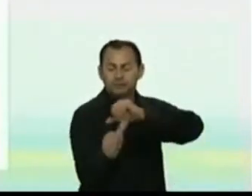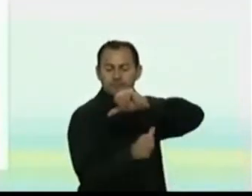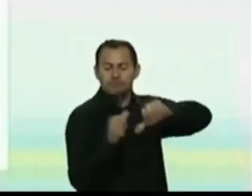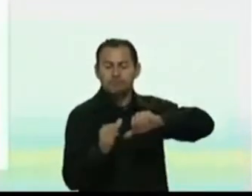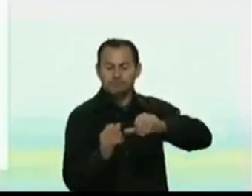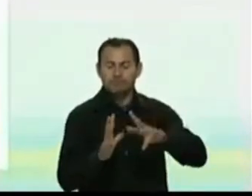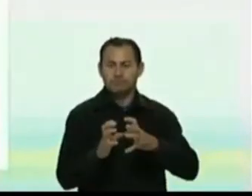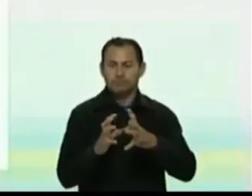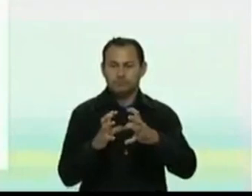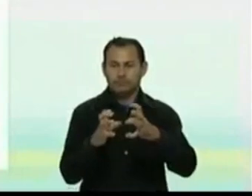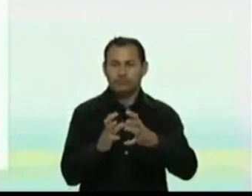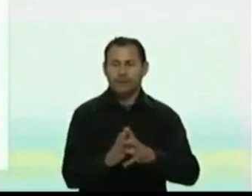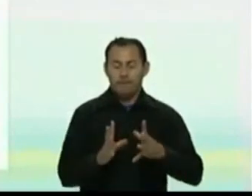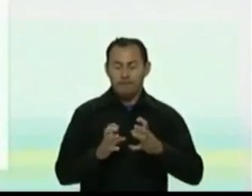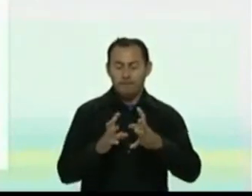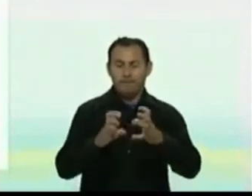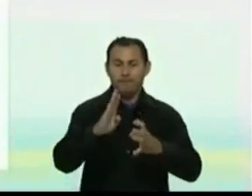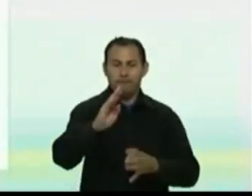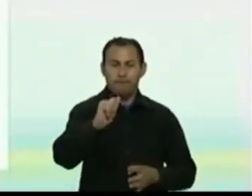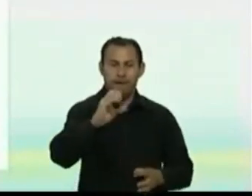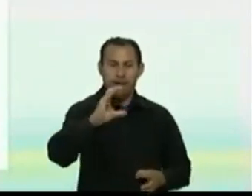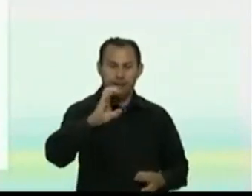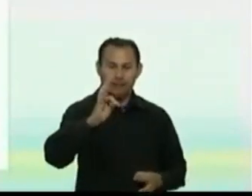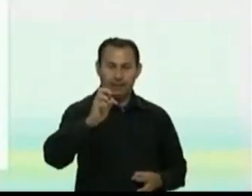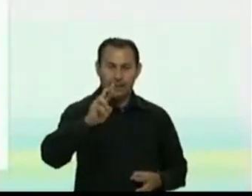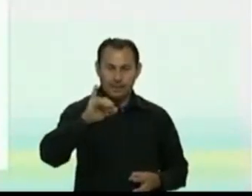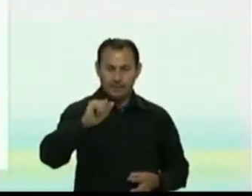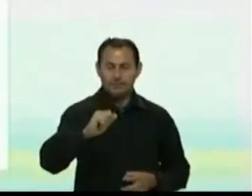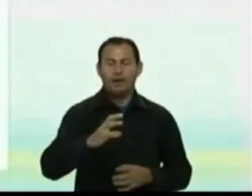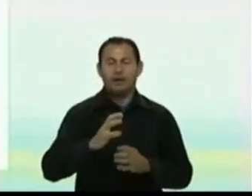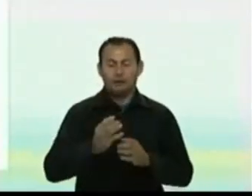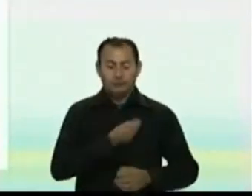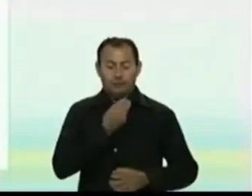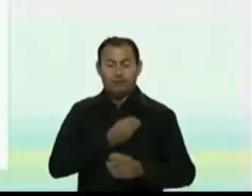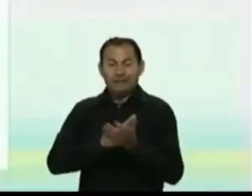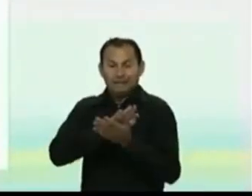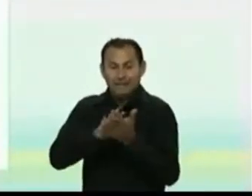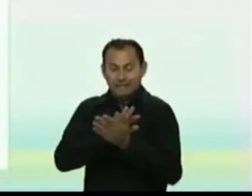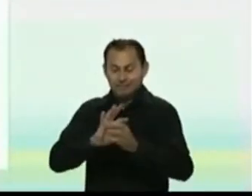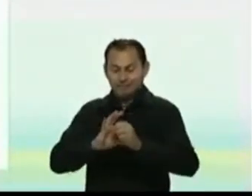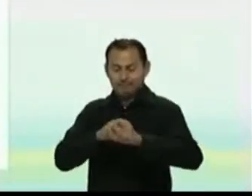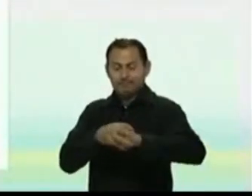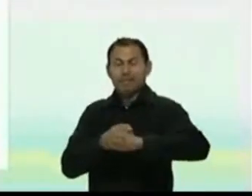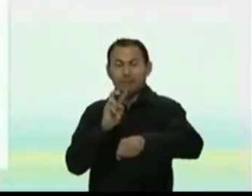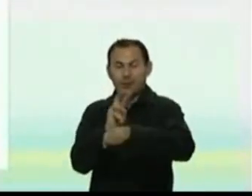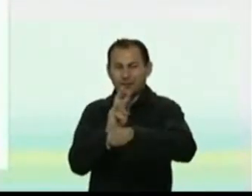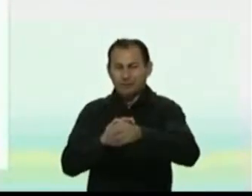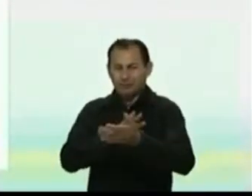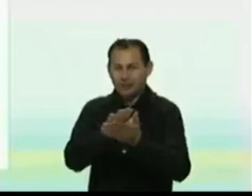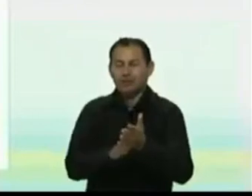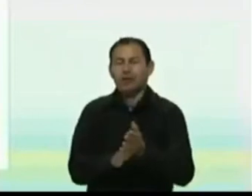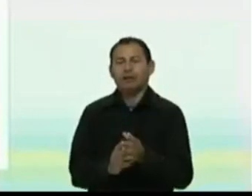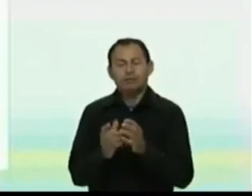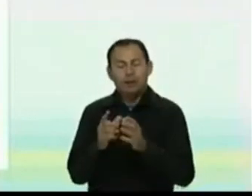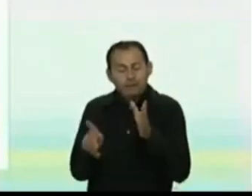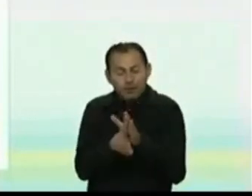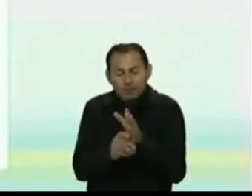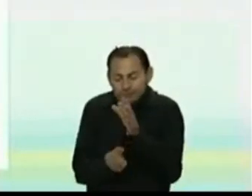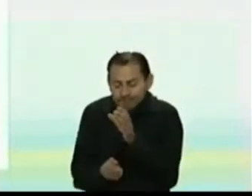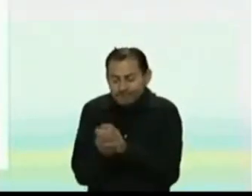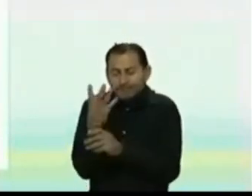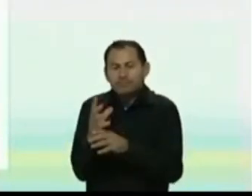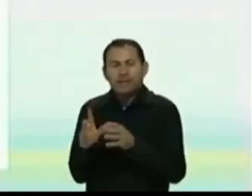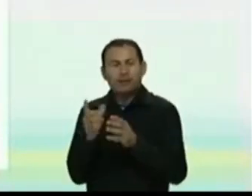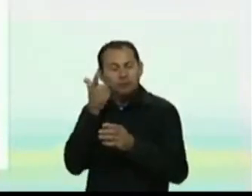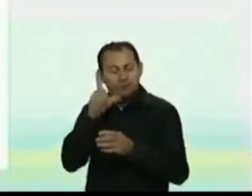transformação bacteriana. A bactéria viva sem cápsula, de alguma forma, ela adquiriu essa capacidade de produzir